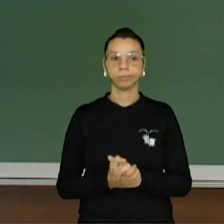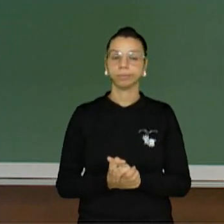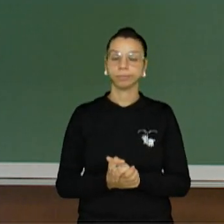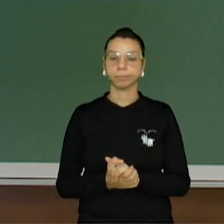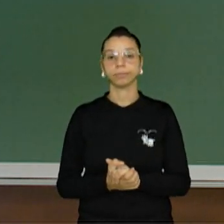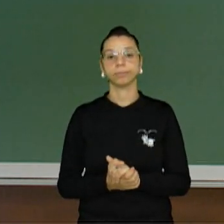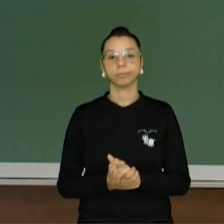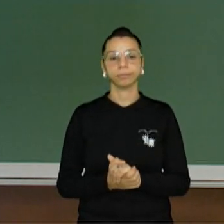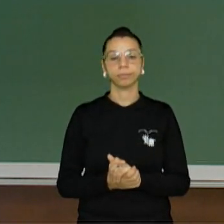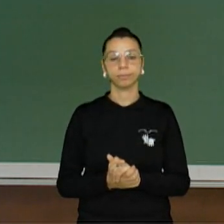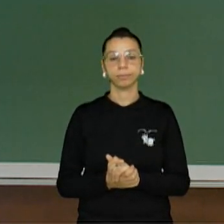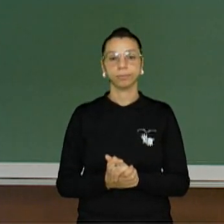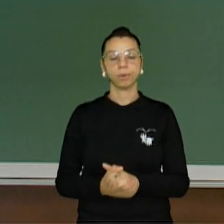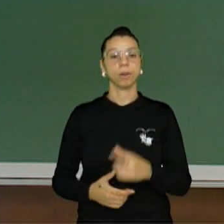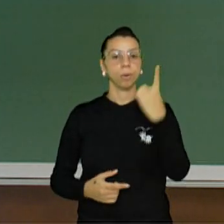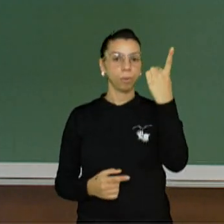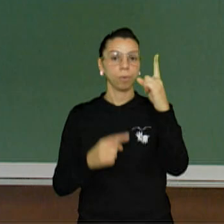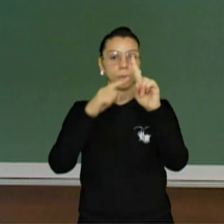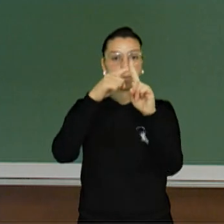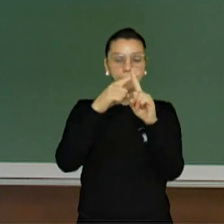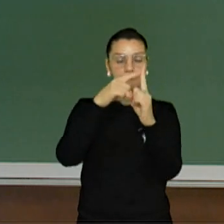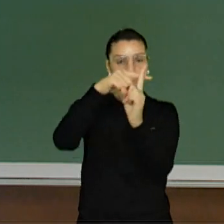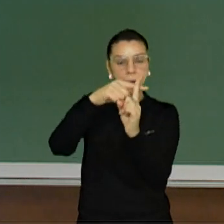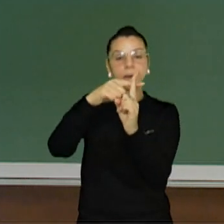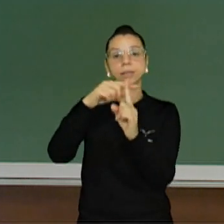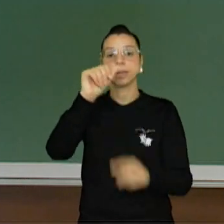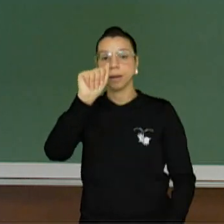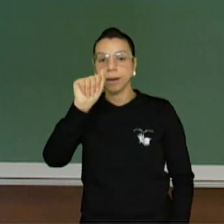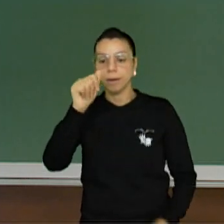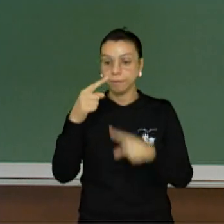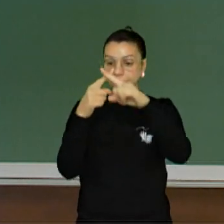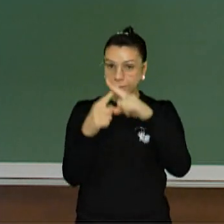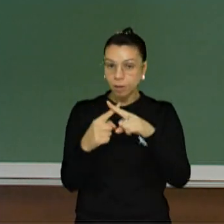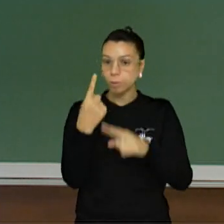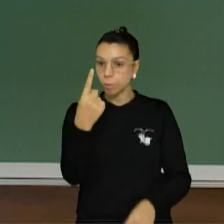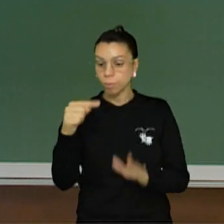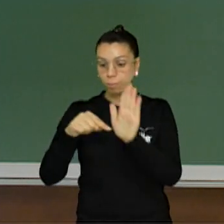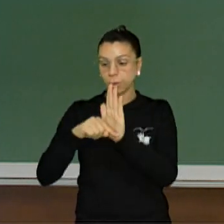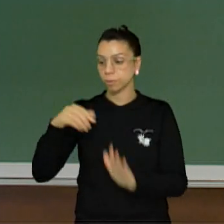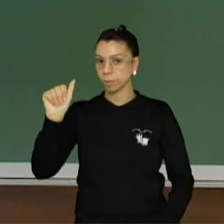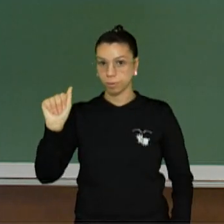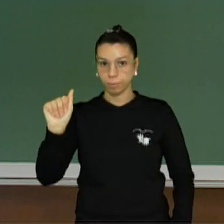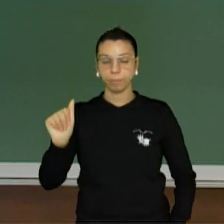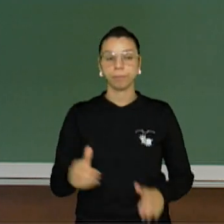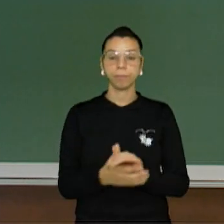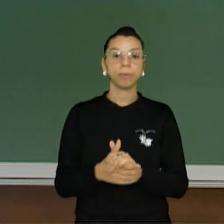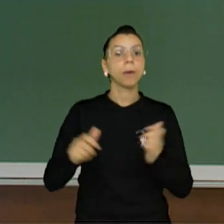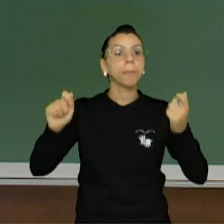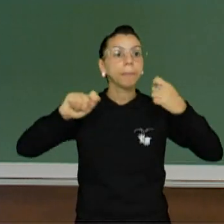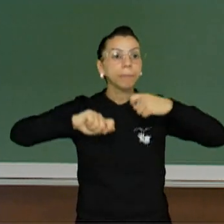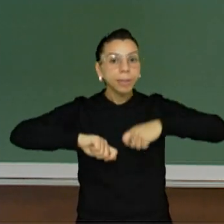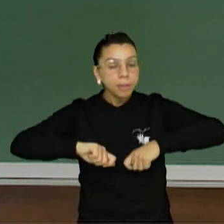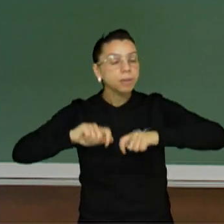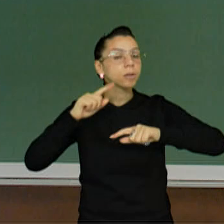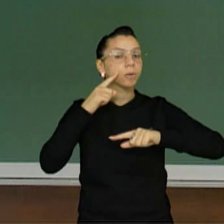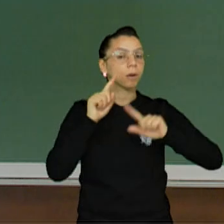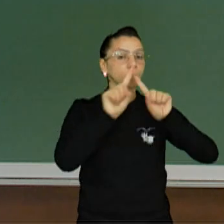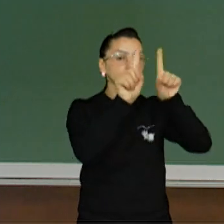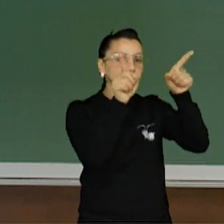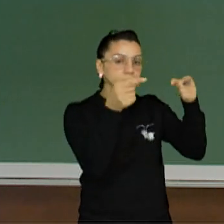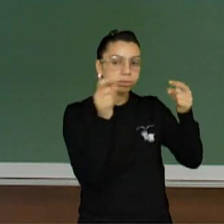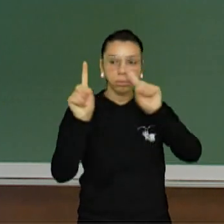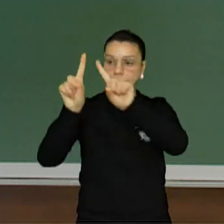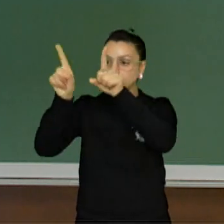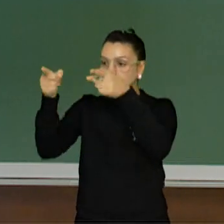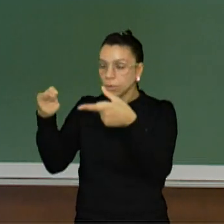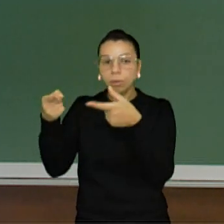eu tenho 1 mais A multiplicado por 1 menos A. Gente, produto da soma pela diferença, tá? E